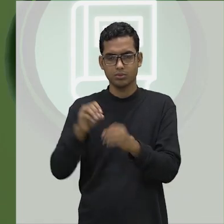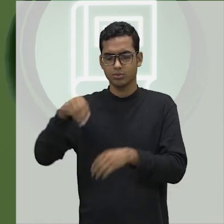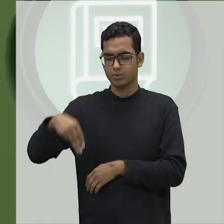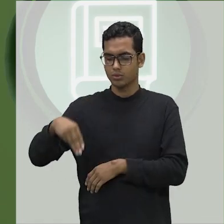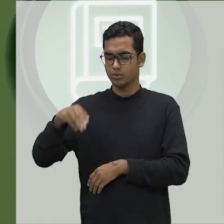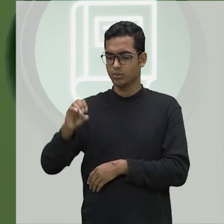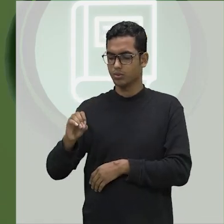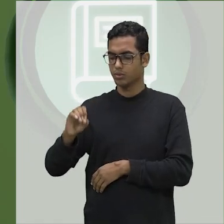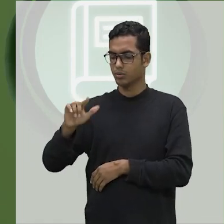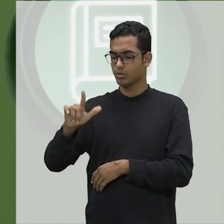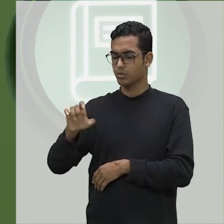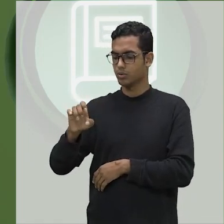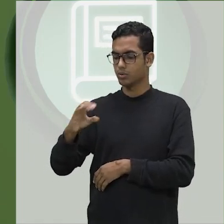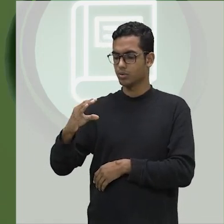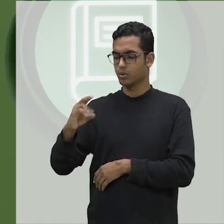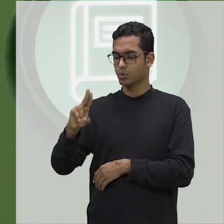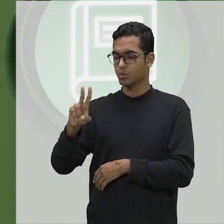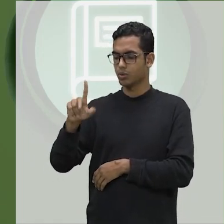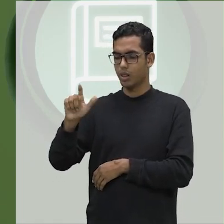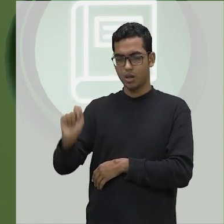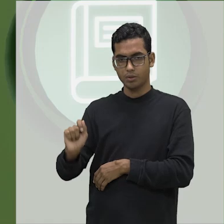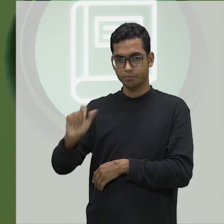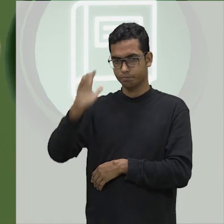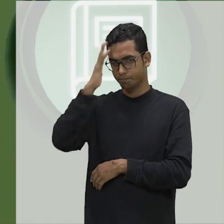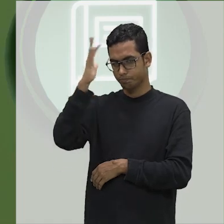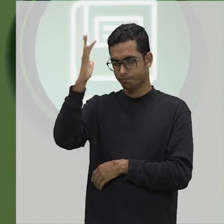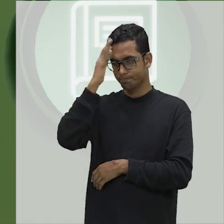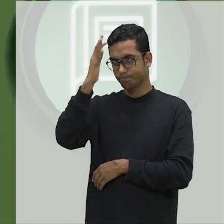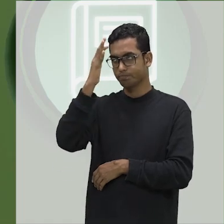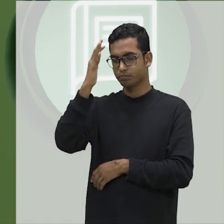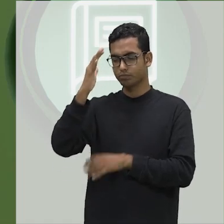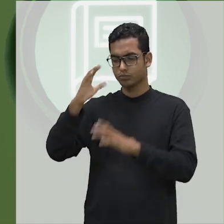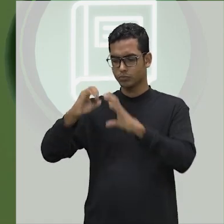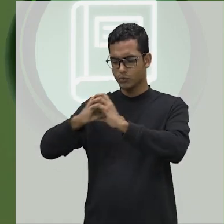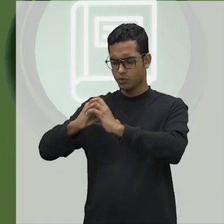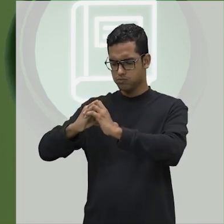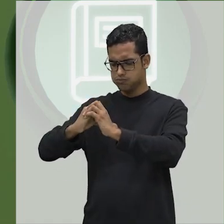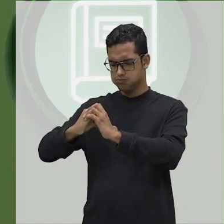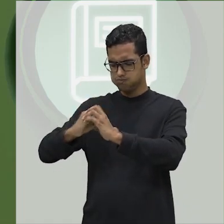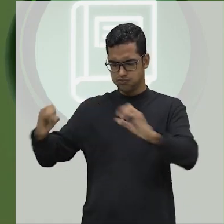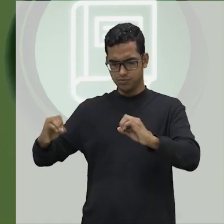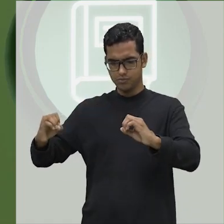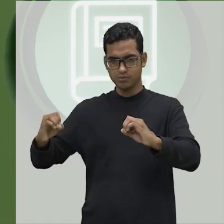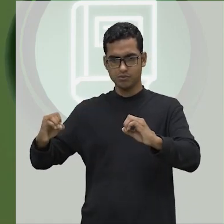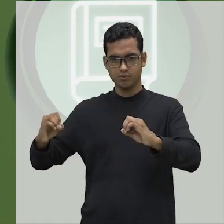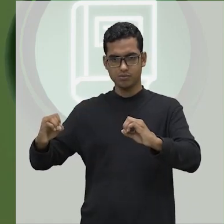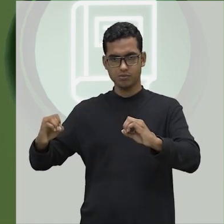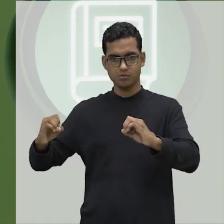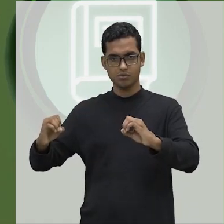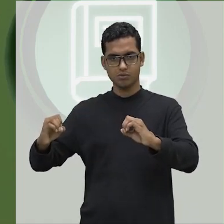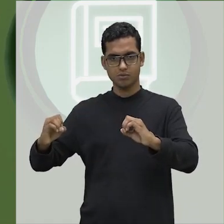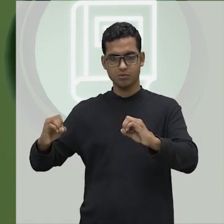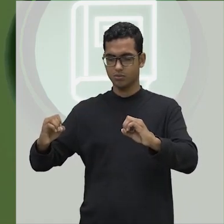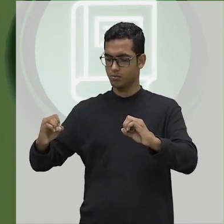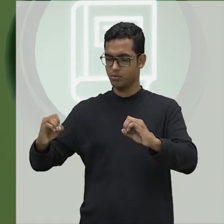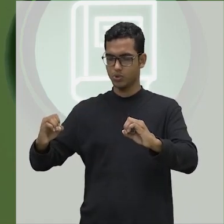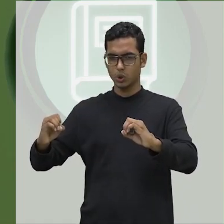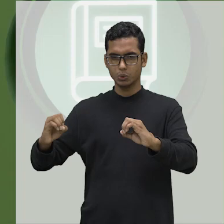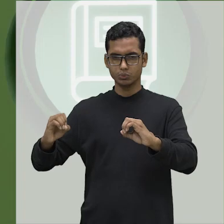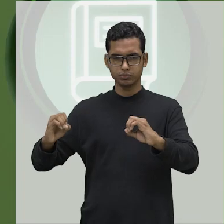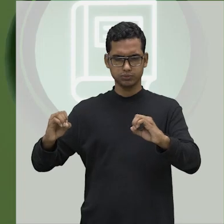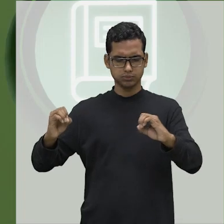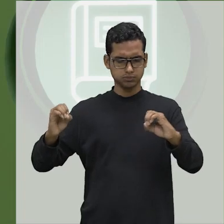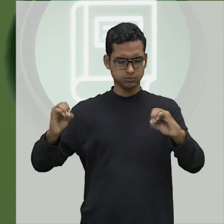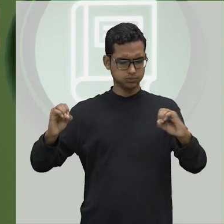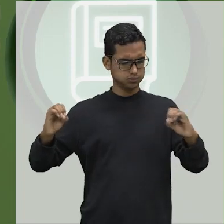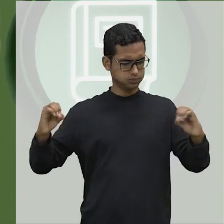imagina que a gente consiga separar dessa molécula os dois átomos, tá certo? Que estavam interagindo. Mesmo que eu afaste